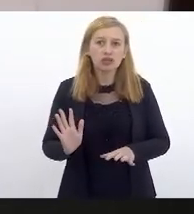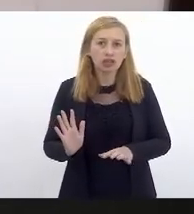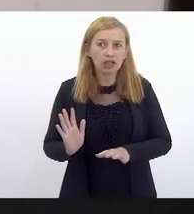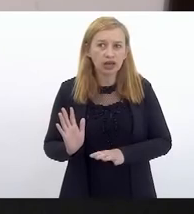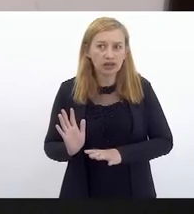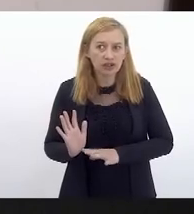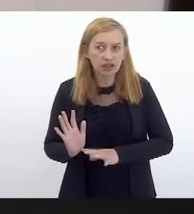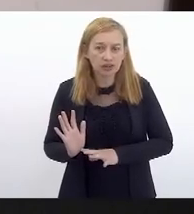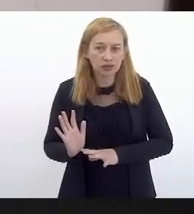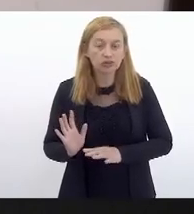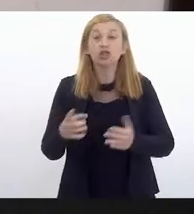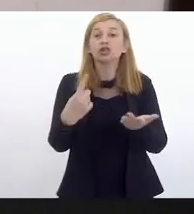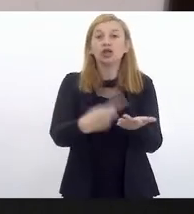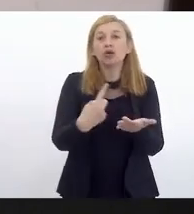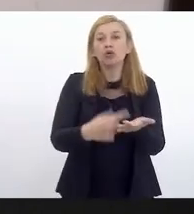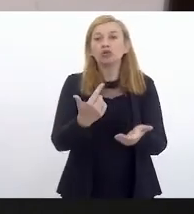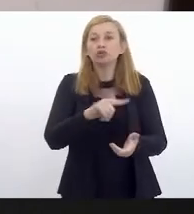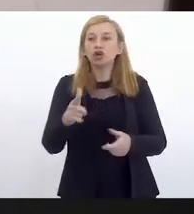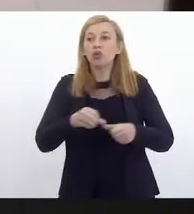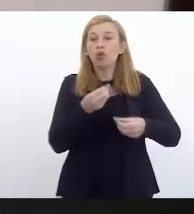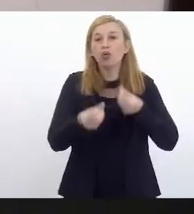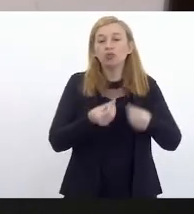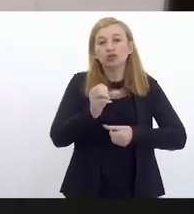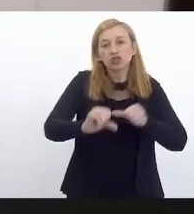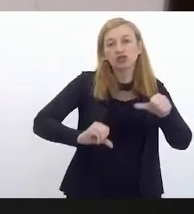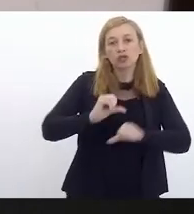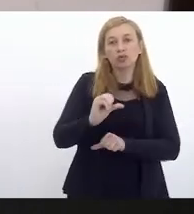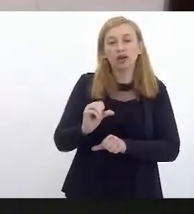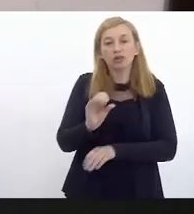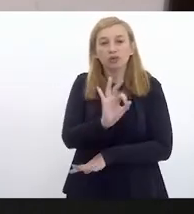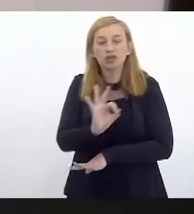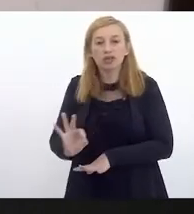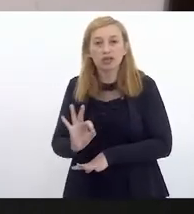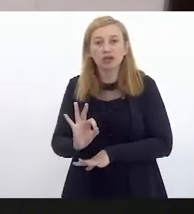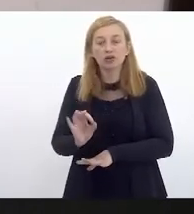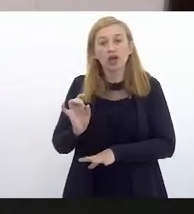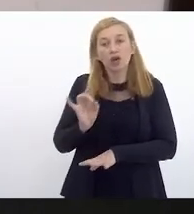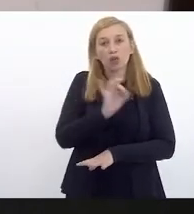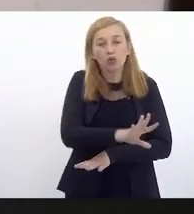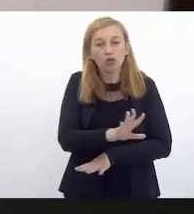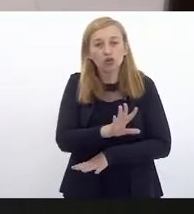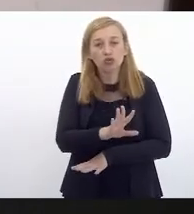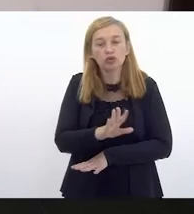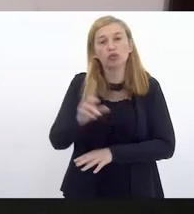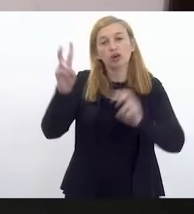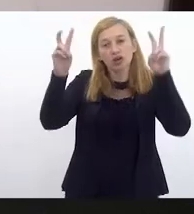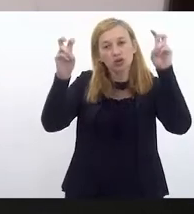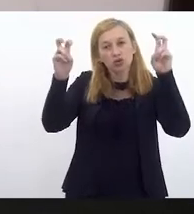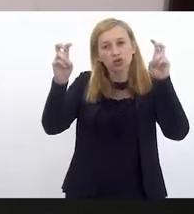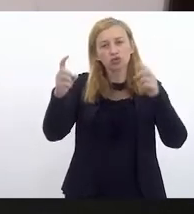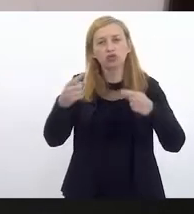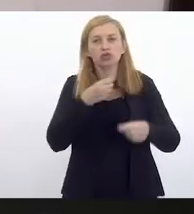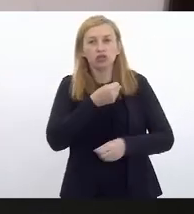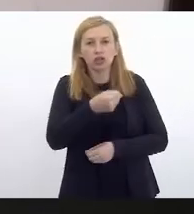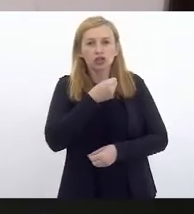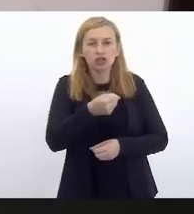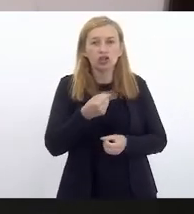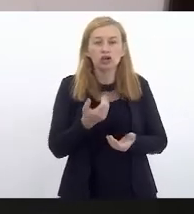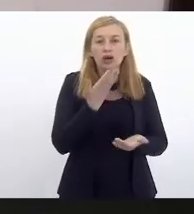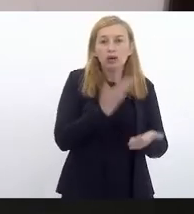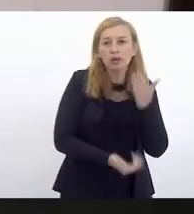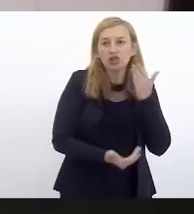No acordo, não dá para transformar em percentual, mas, segundo a última matéria jornalística que saiu, o Estado perderia